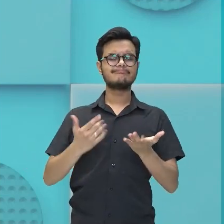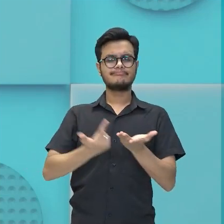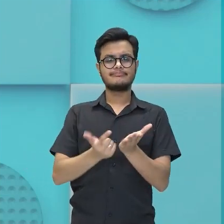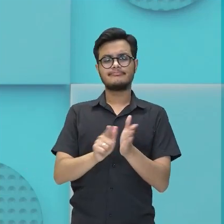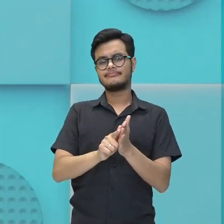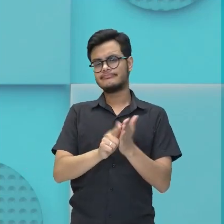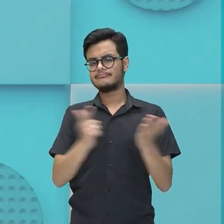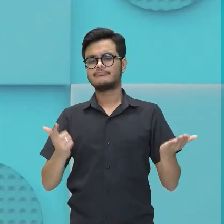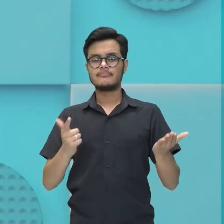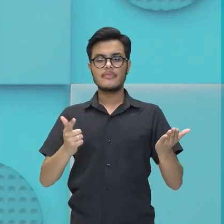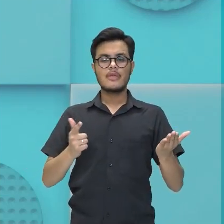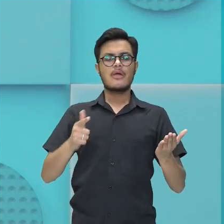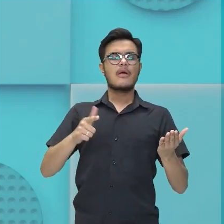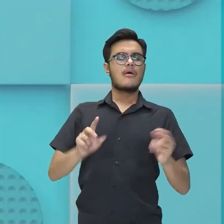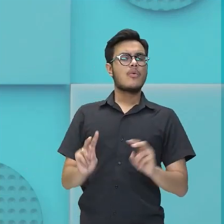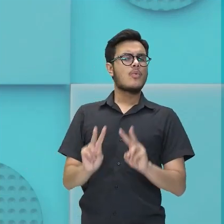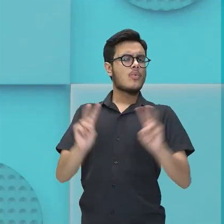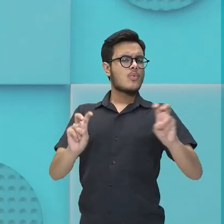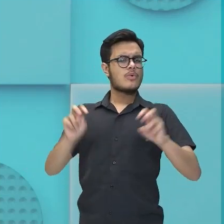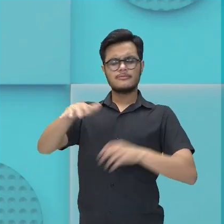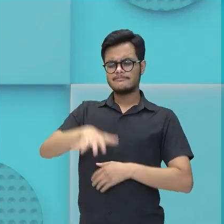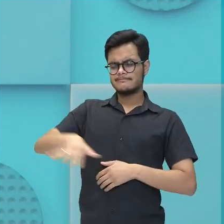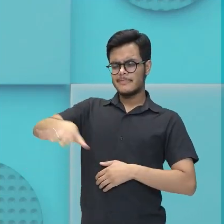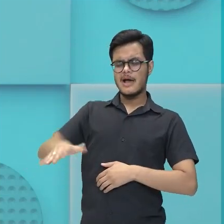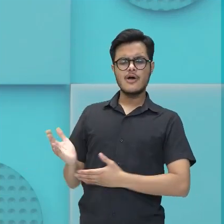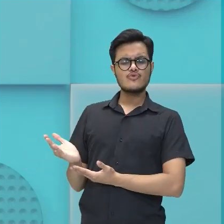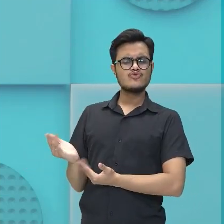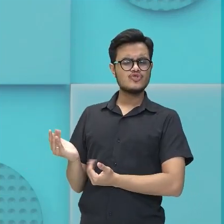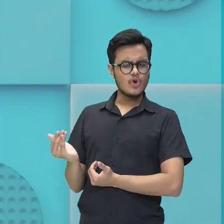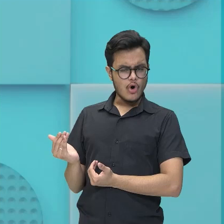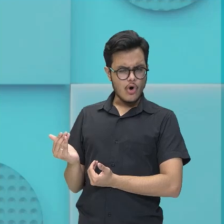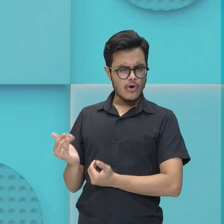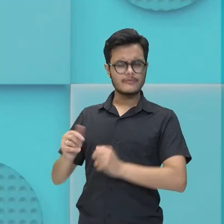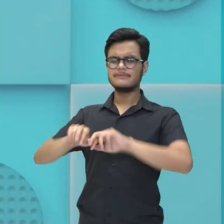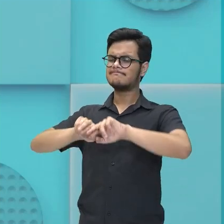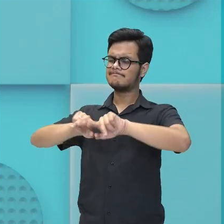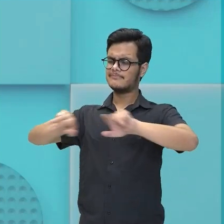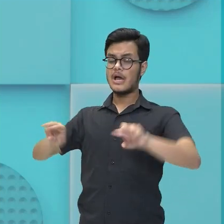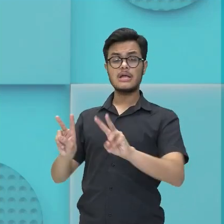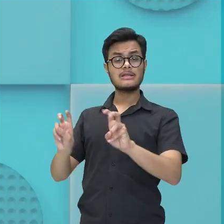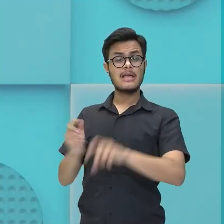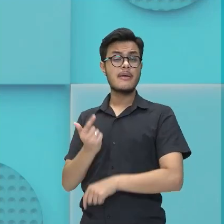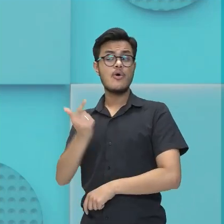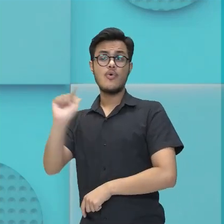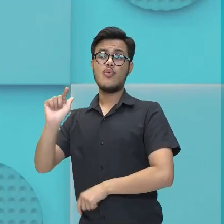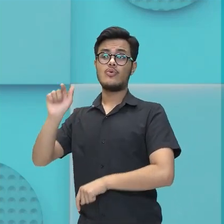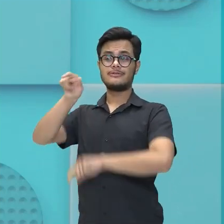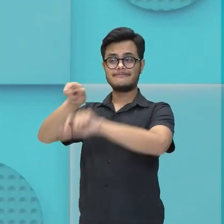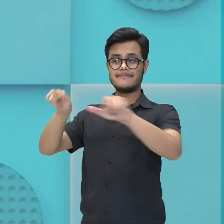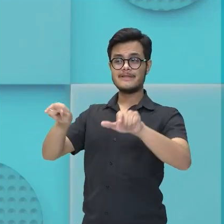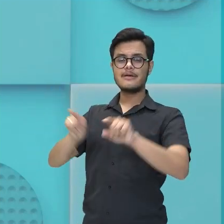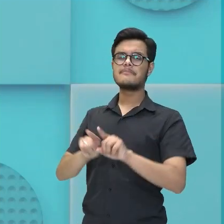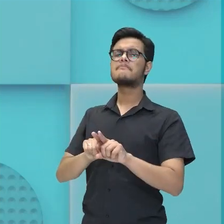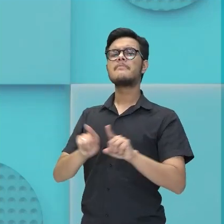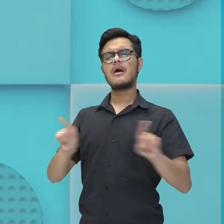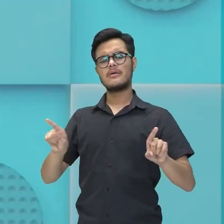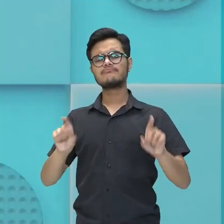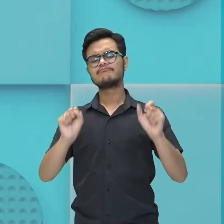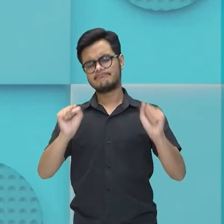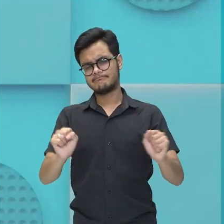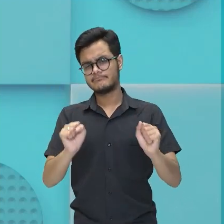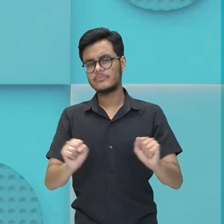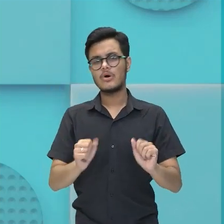é, por exemplo, voltada para adolescentes, para um público mais jovem, pode ser que você encontre